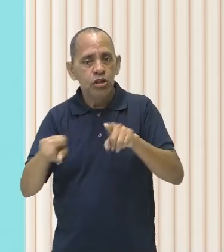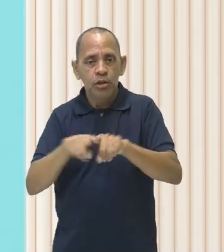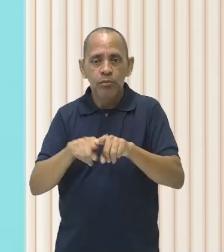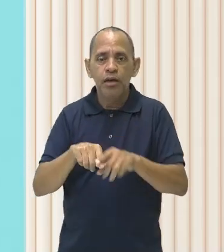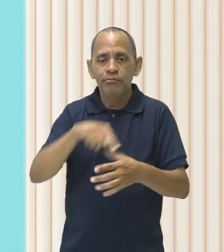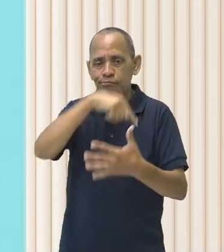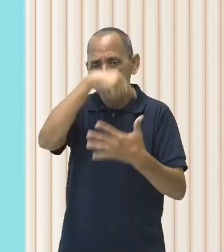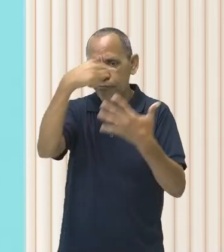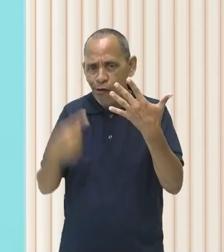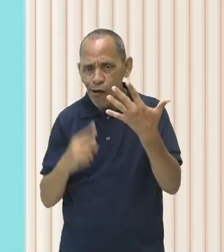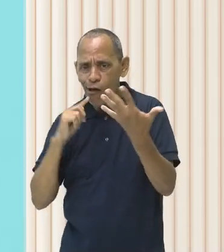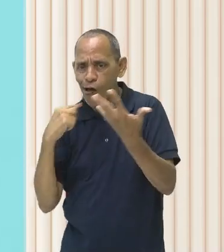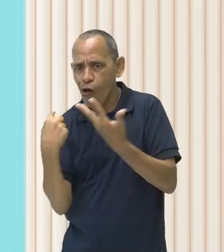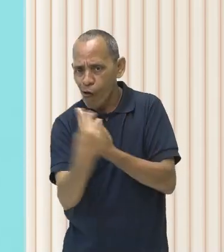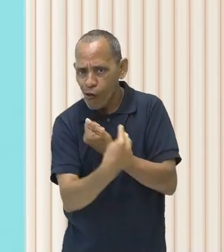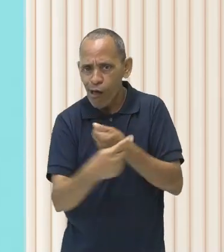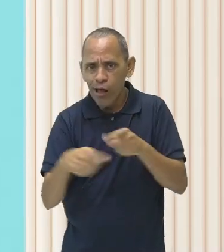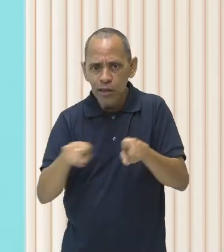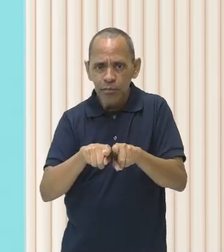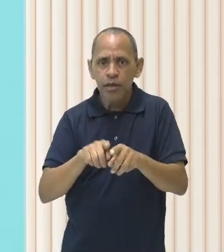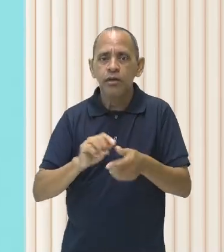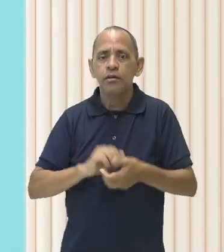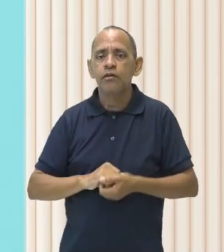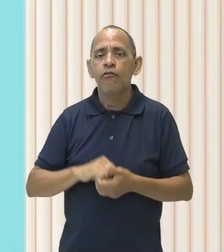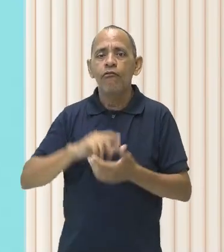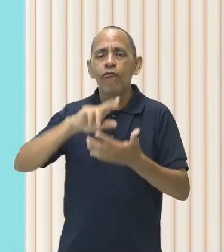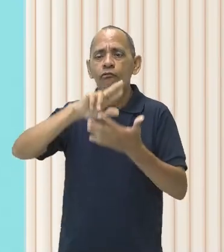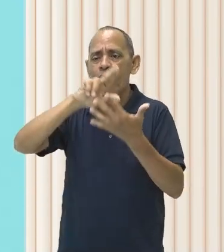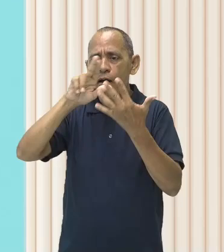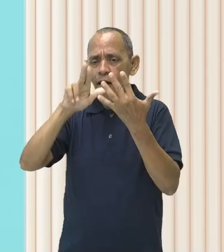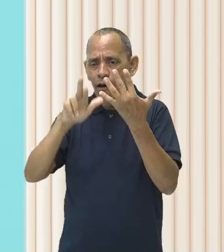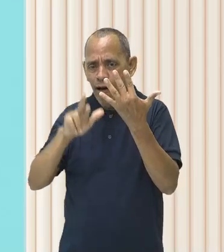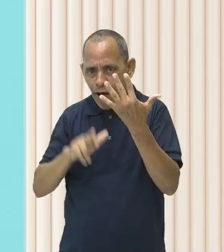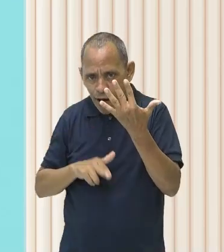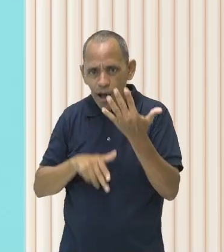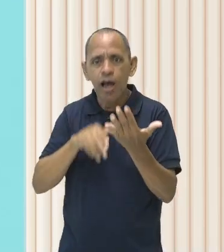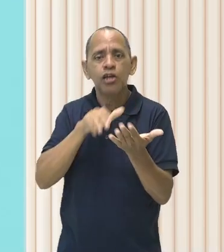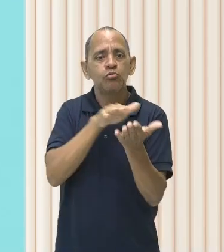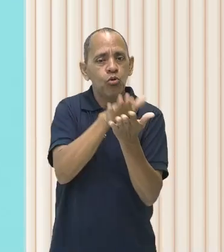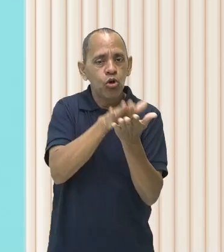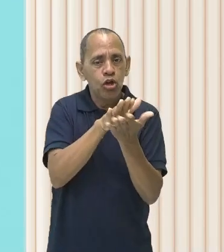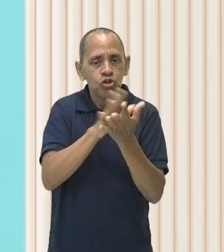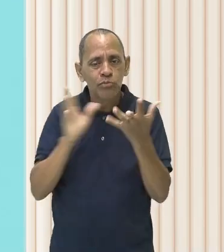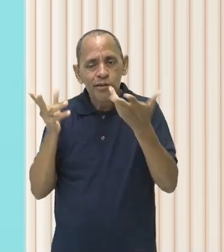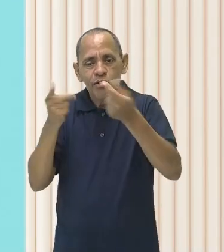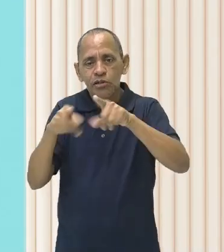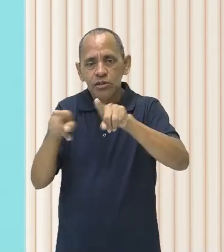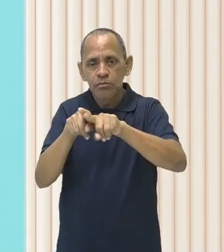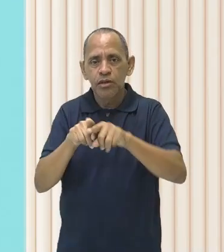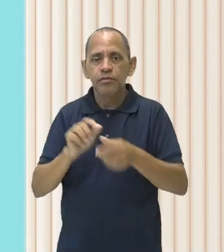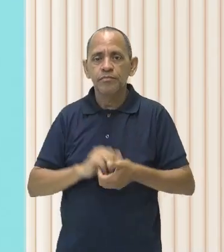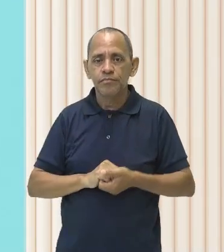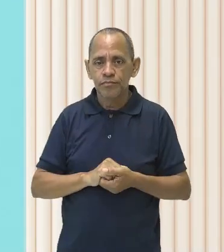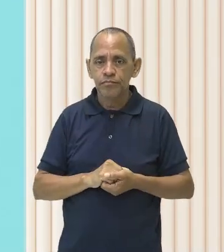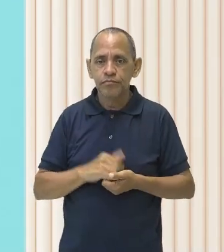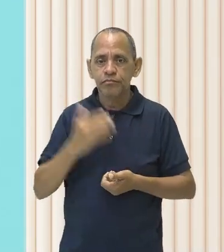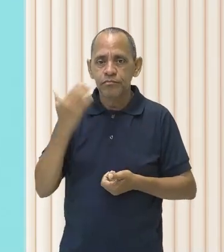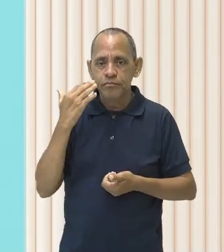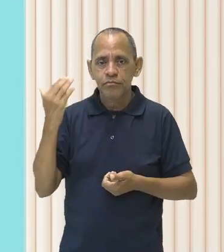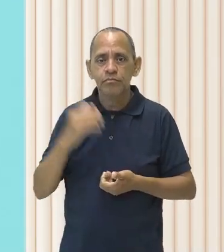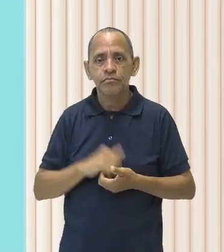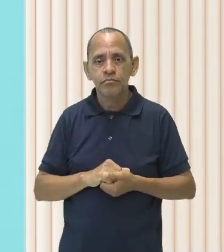nossa primeira, Água Viva, enfim, que são obras maravilhosas, certo? Vou falar aqui para vocês também um